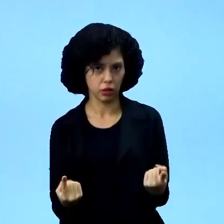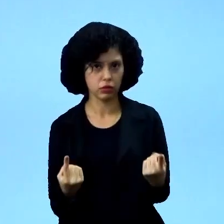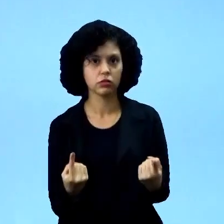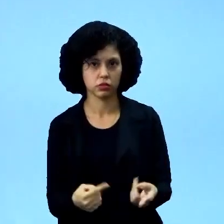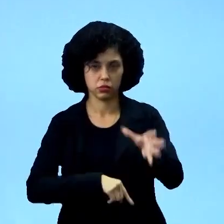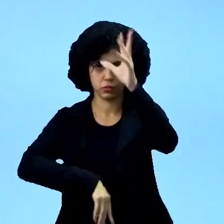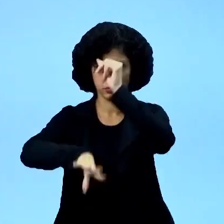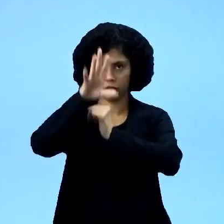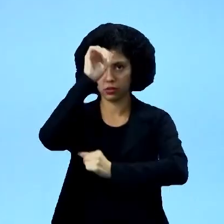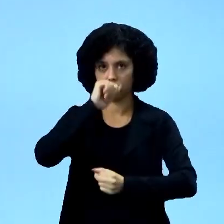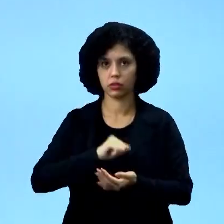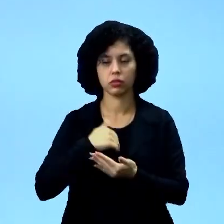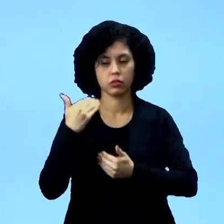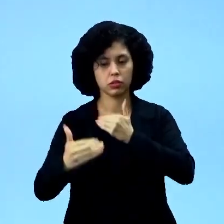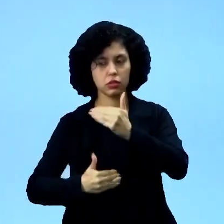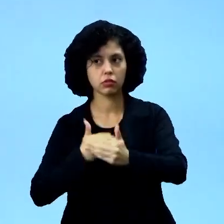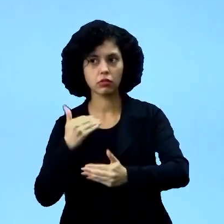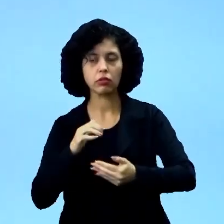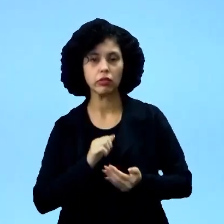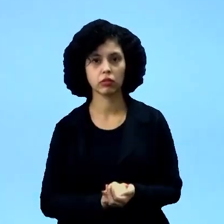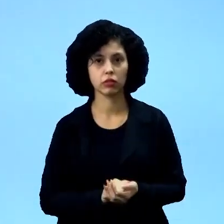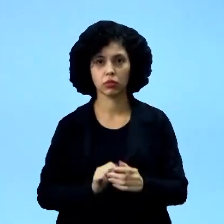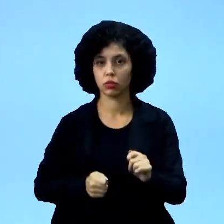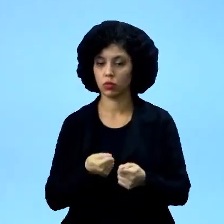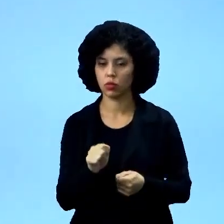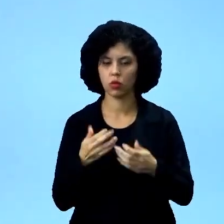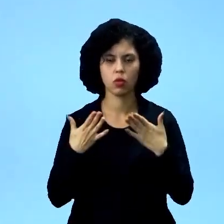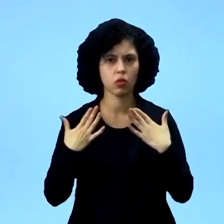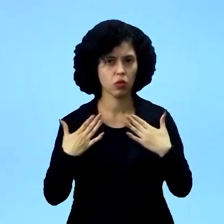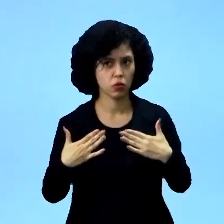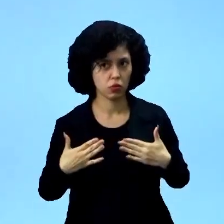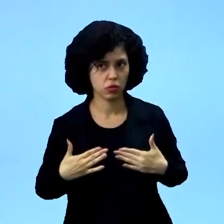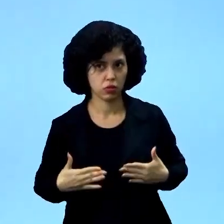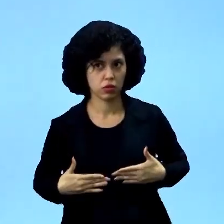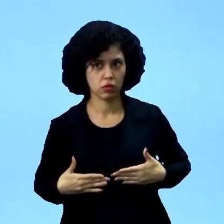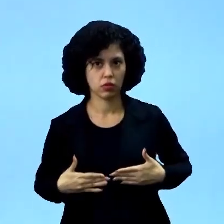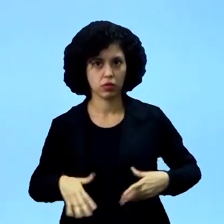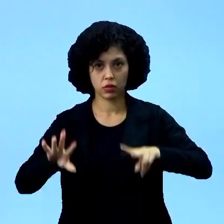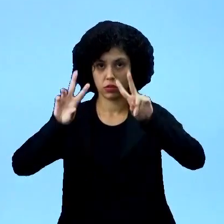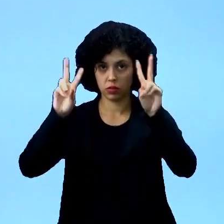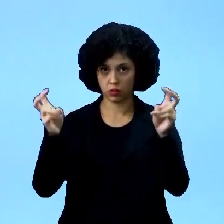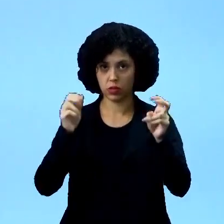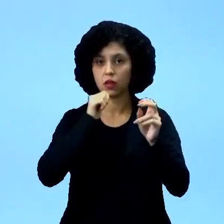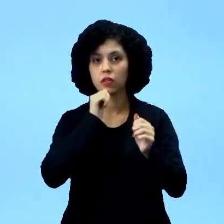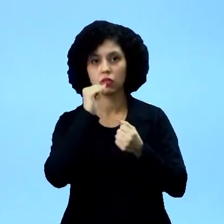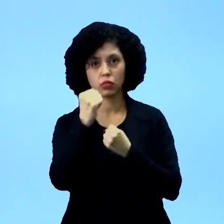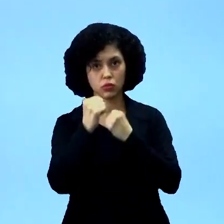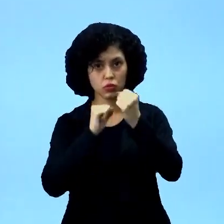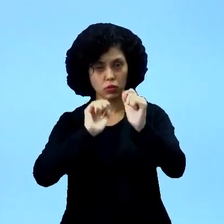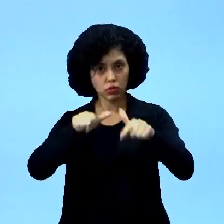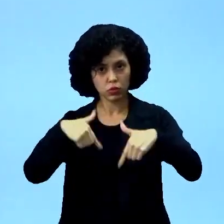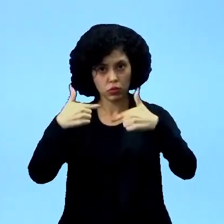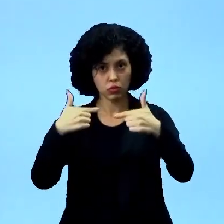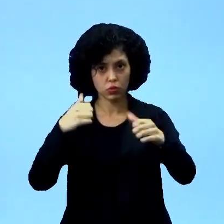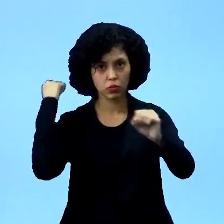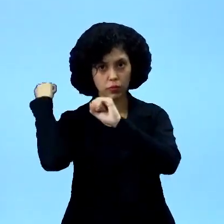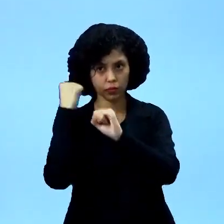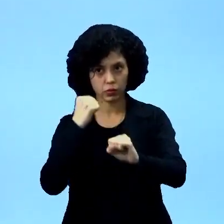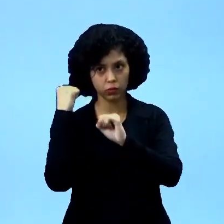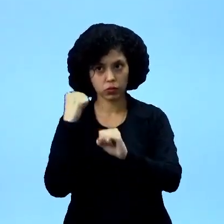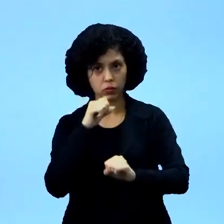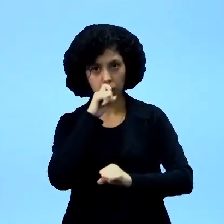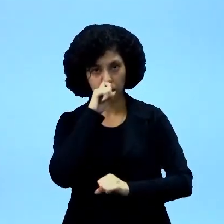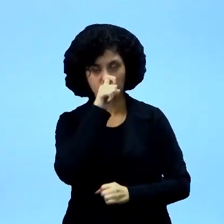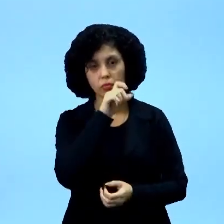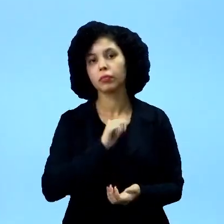questão de aprendizado, desenvolvimento, controle corporal entre aspectos de defesa e ataque. É muito